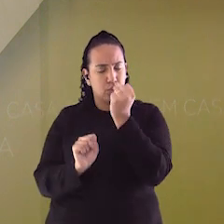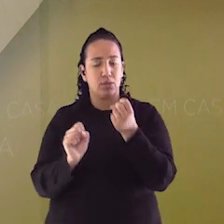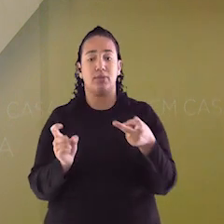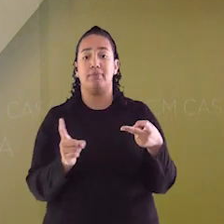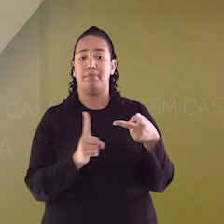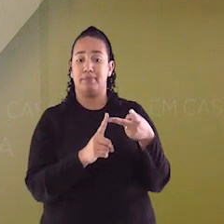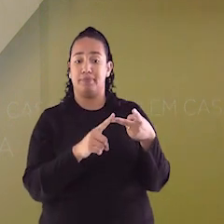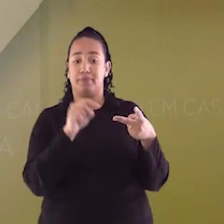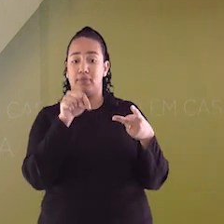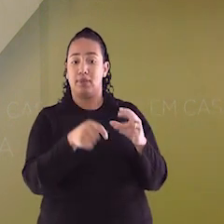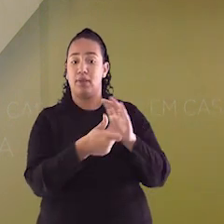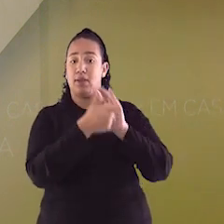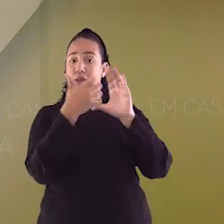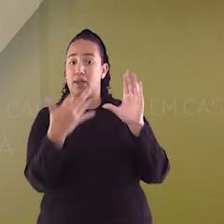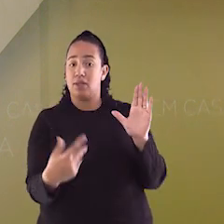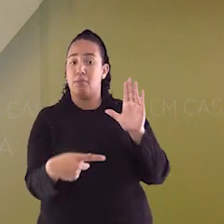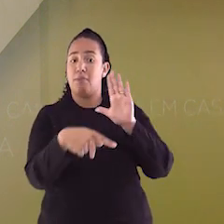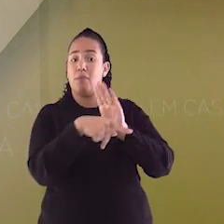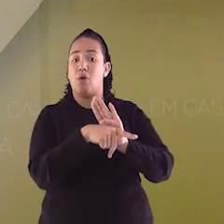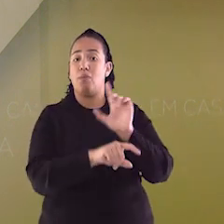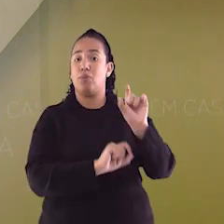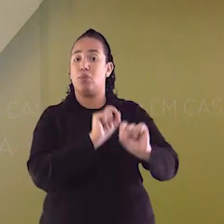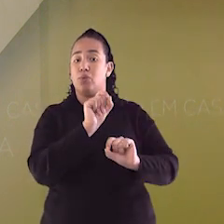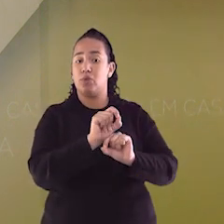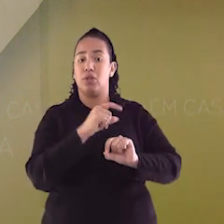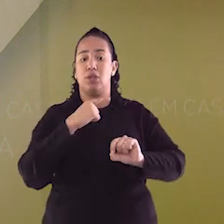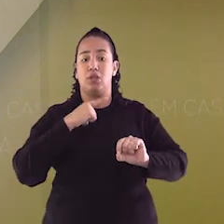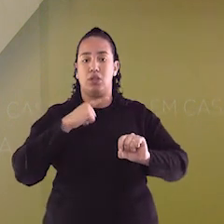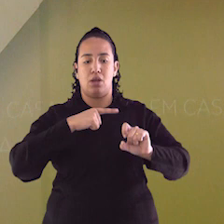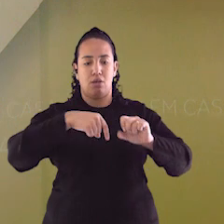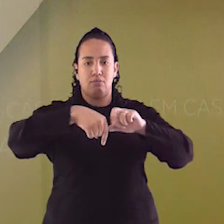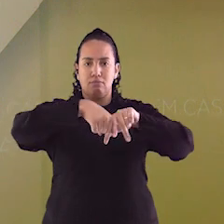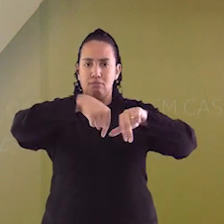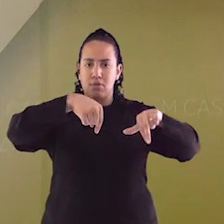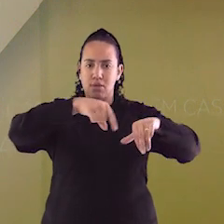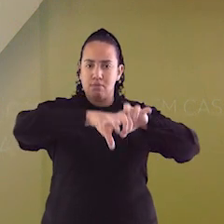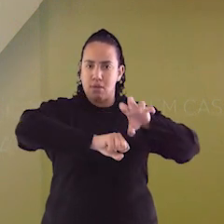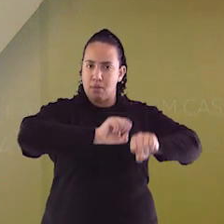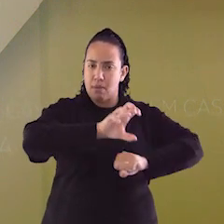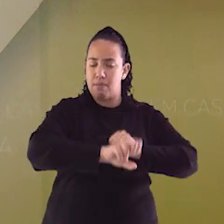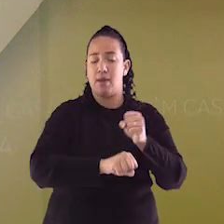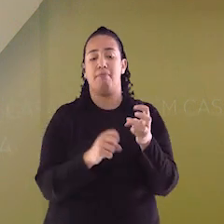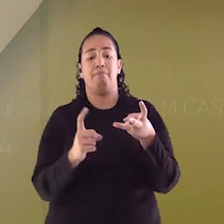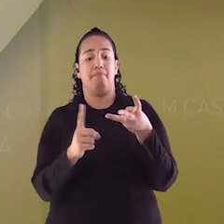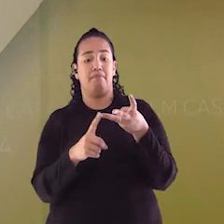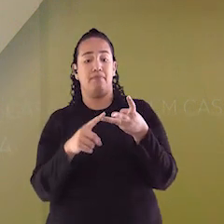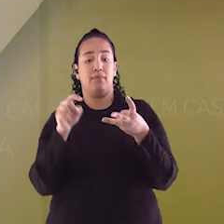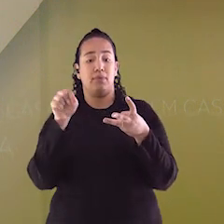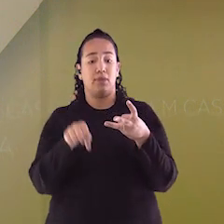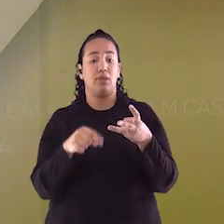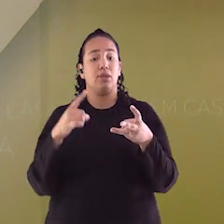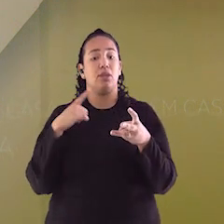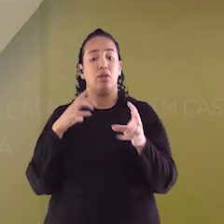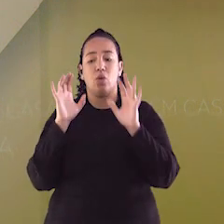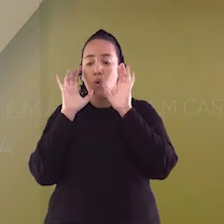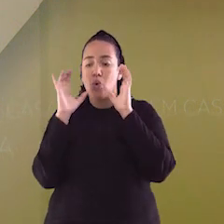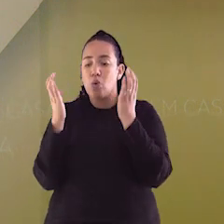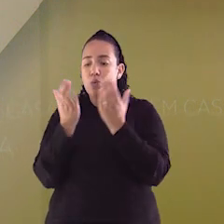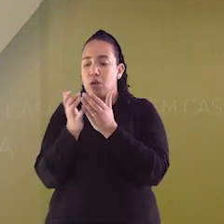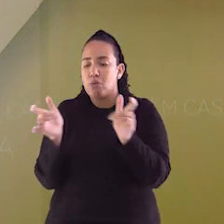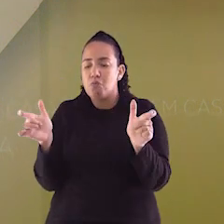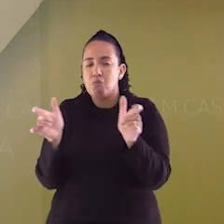industrializadas. Letra B, caracterizada pela presença de mineradoras. Letra C, formada por